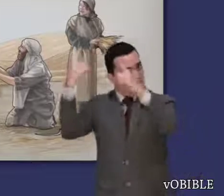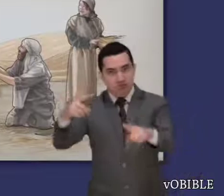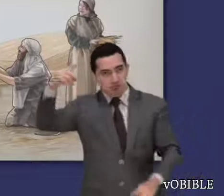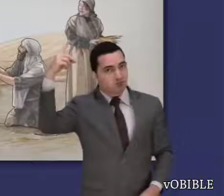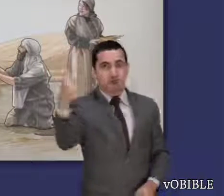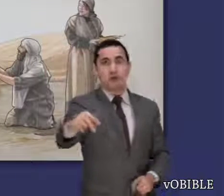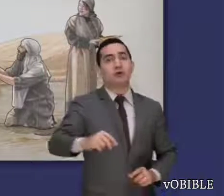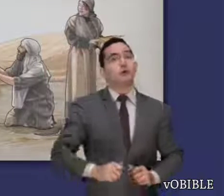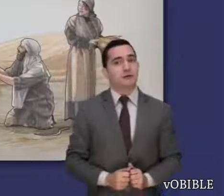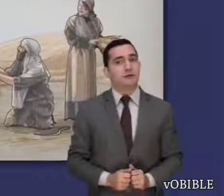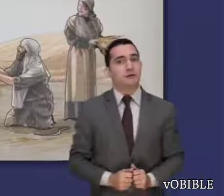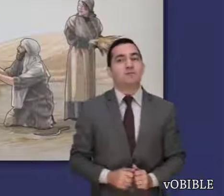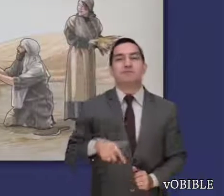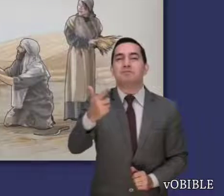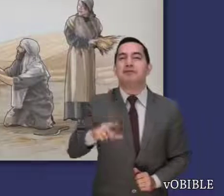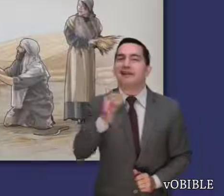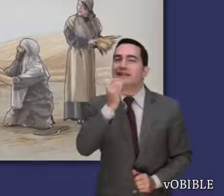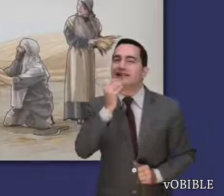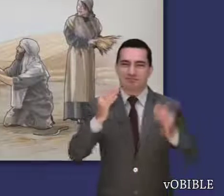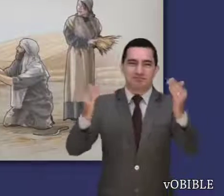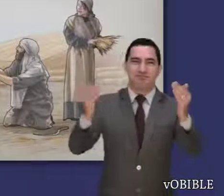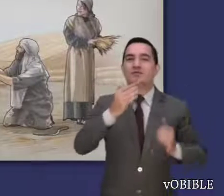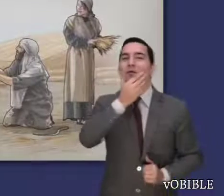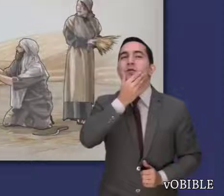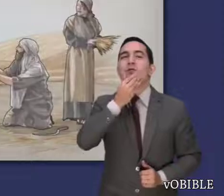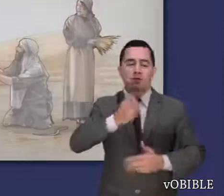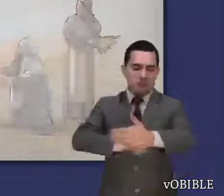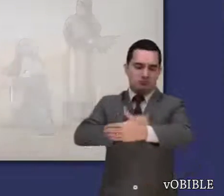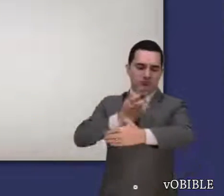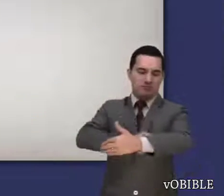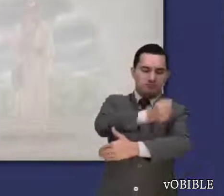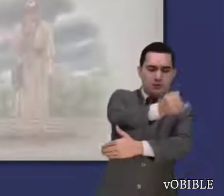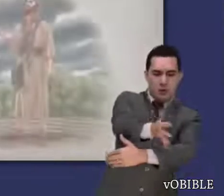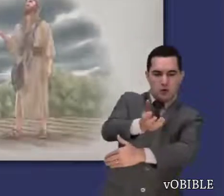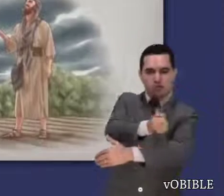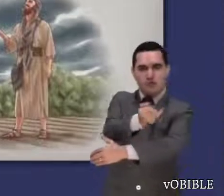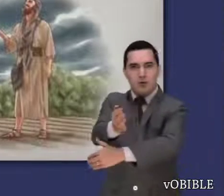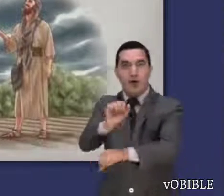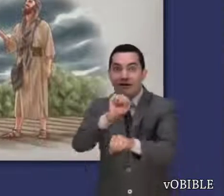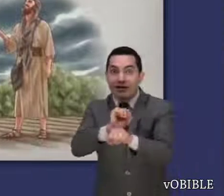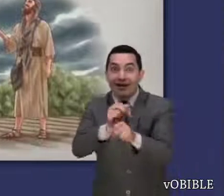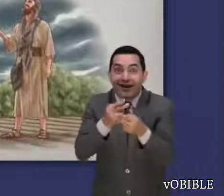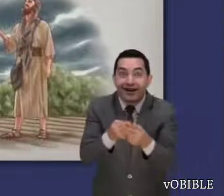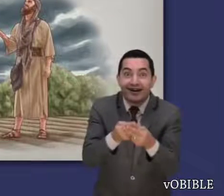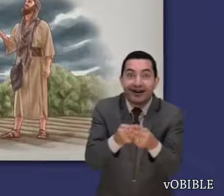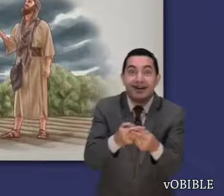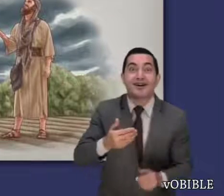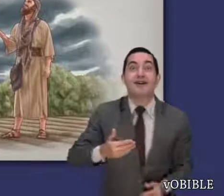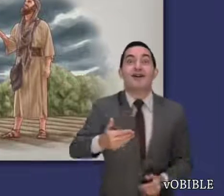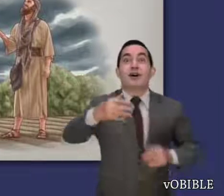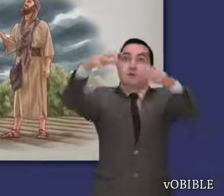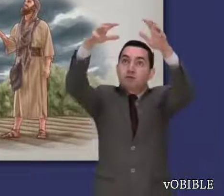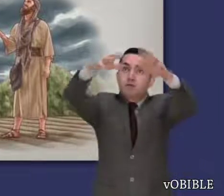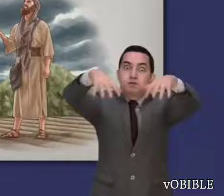Jeová. Tiago também destaca a importância da paciência. Assim como um lavrador espera com